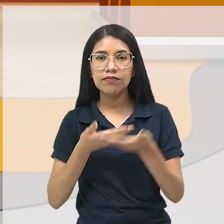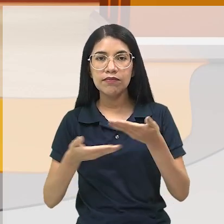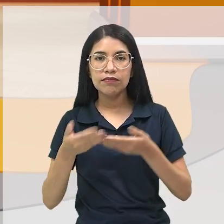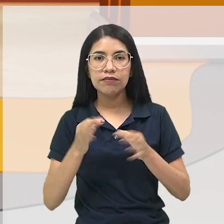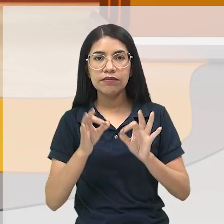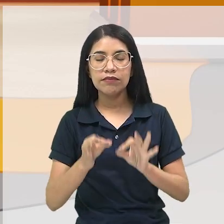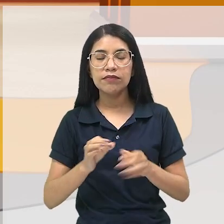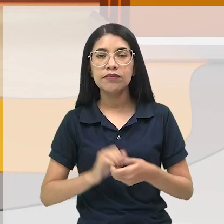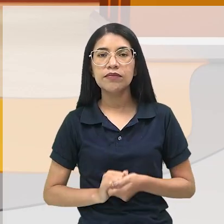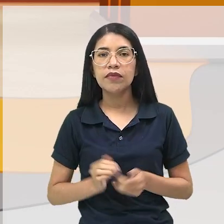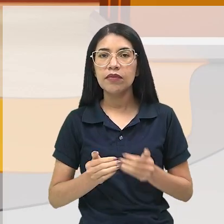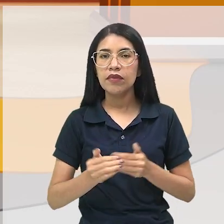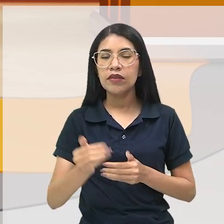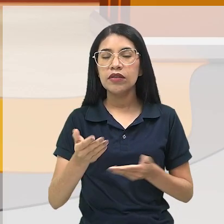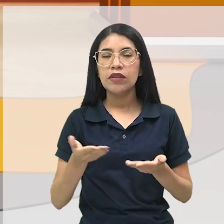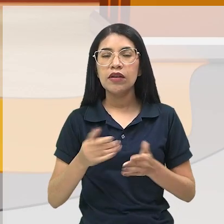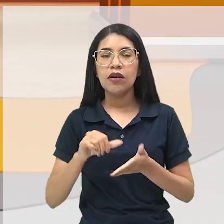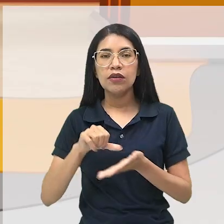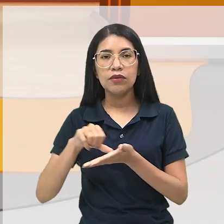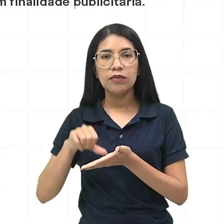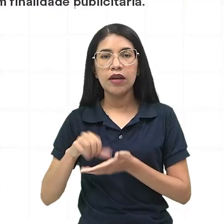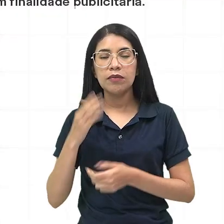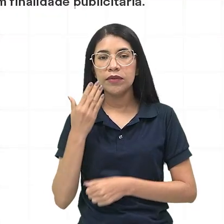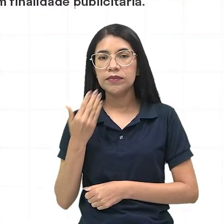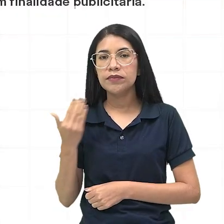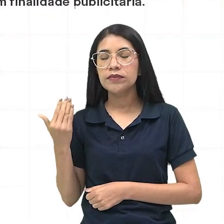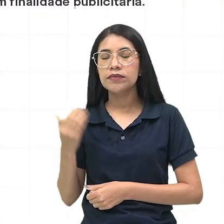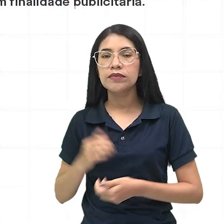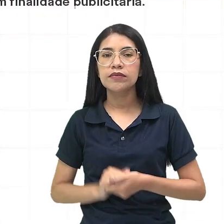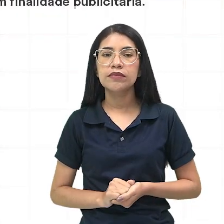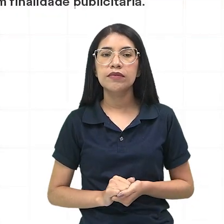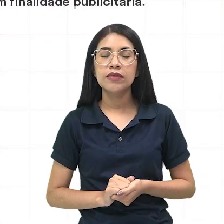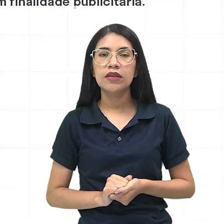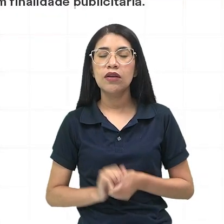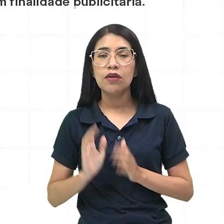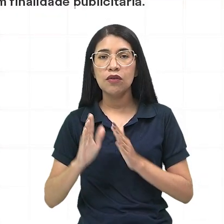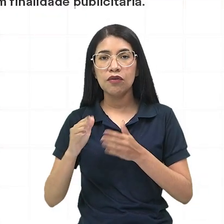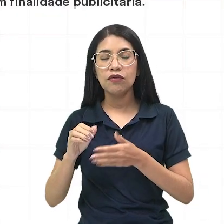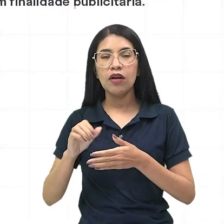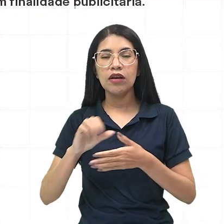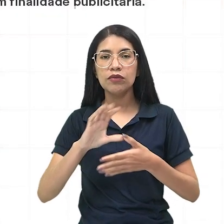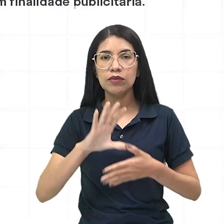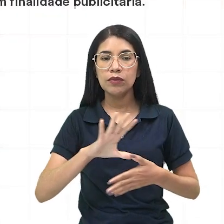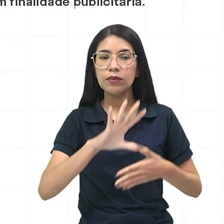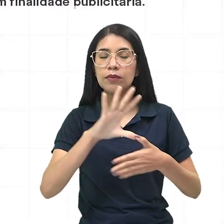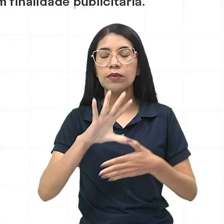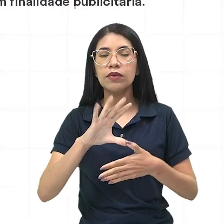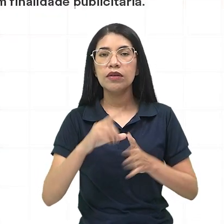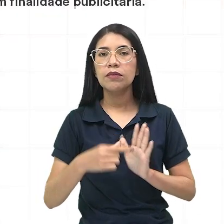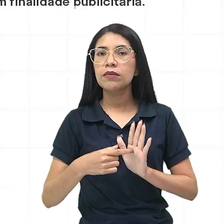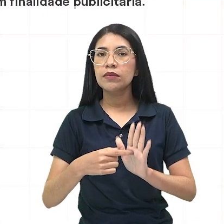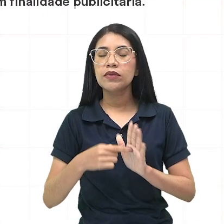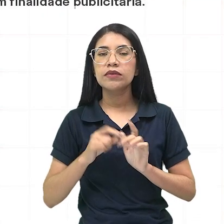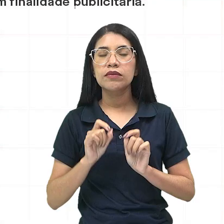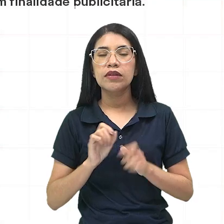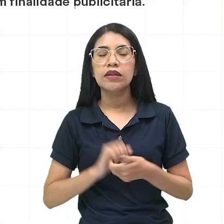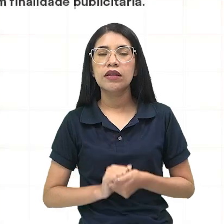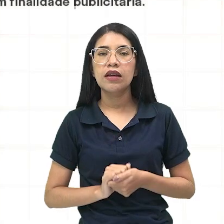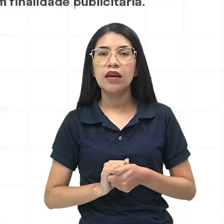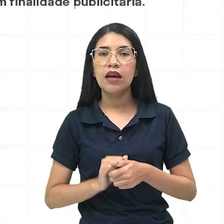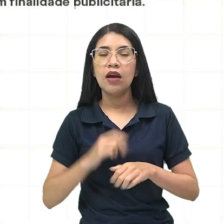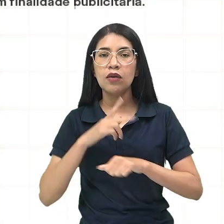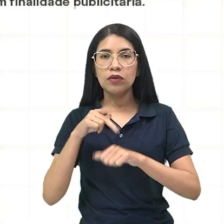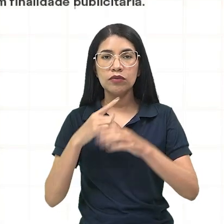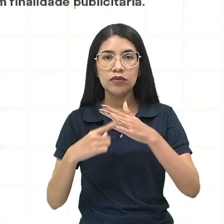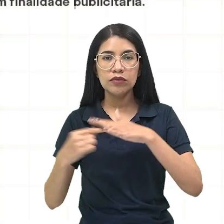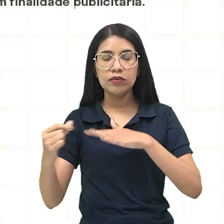gente. Vamos continuar vendo esse mapa agora, pessoal. Esse mapa é só do continente americano, que traz ali os refugiados do